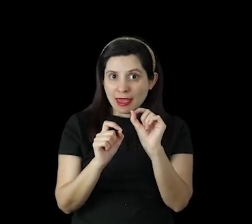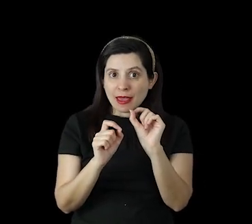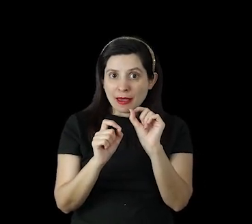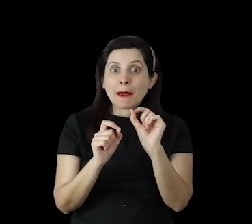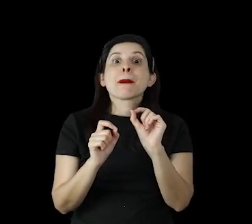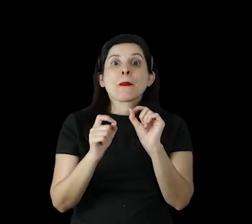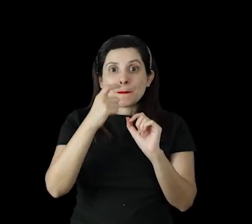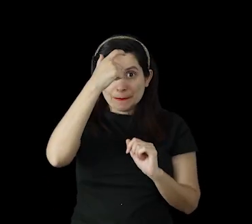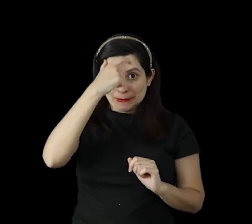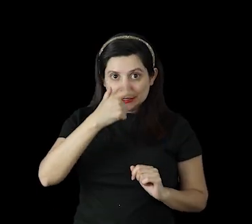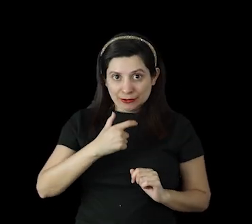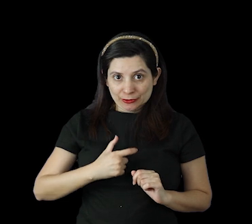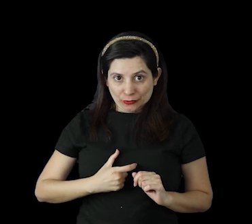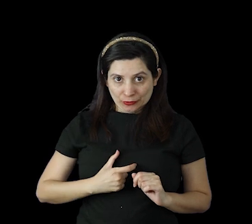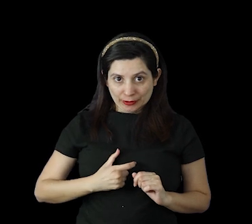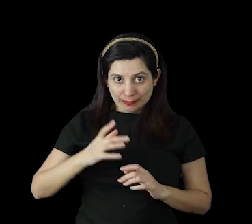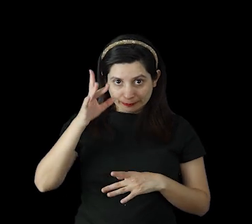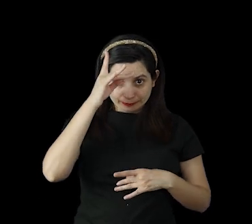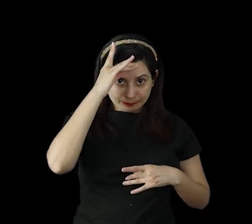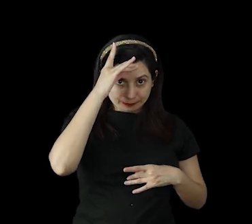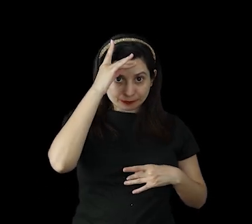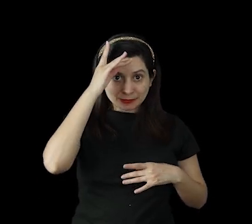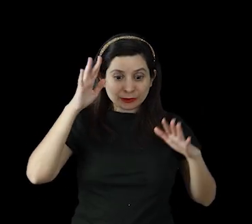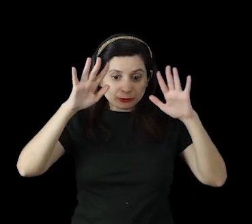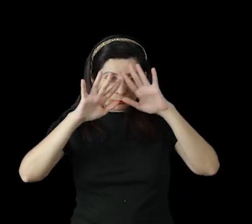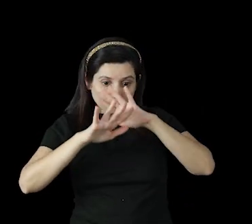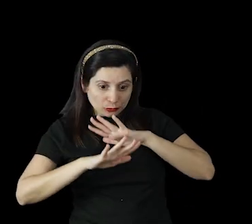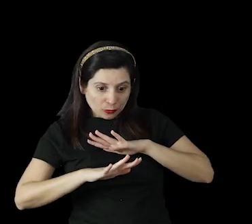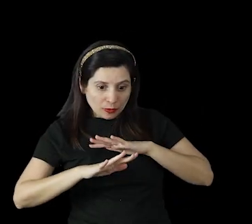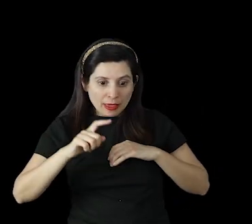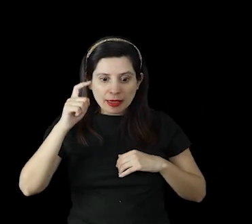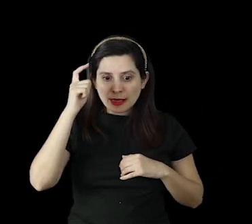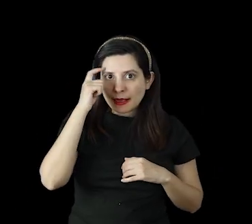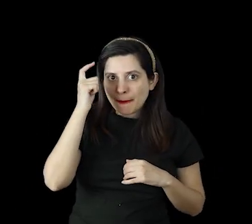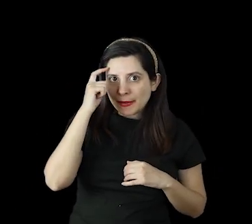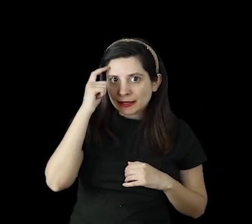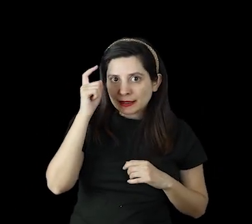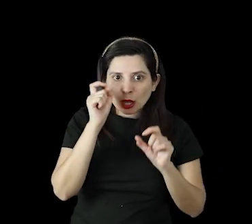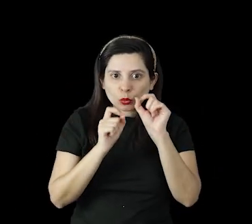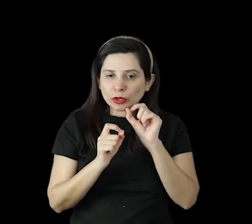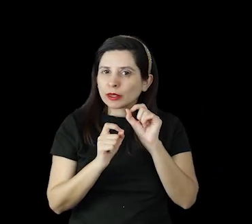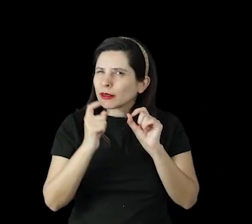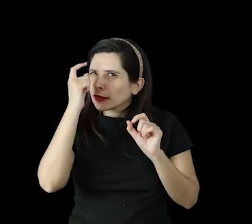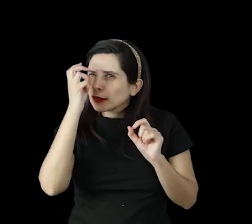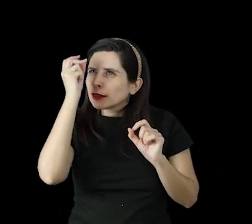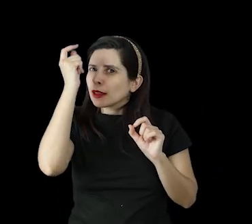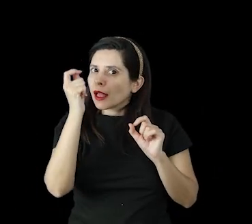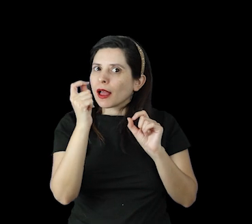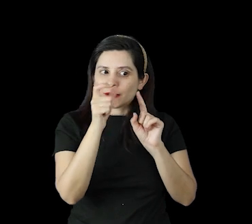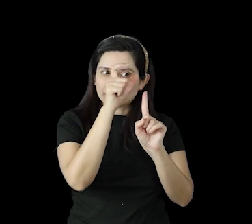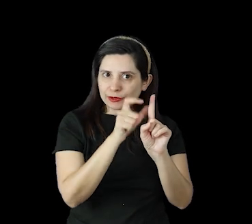sombra, né. Eu acho bem importante, assim, para pensar essa construção de personagem, essa